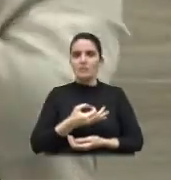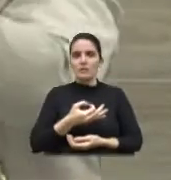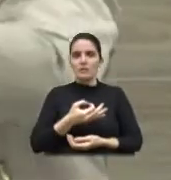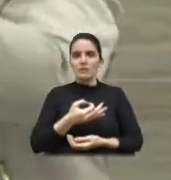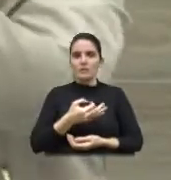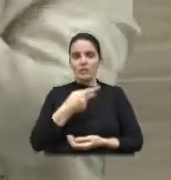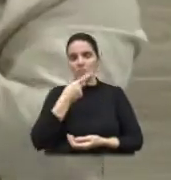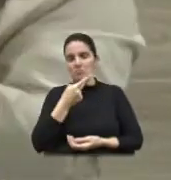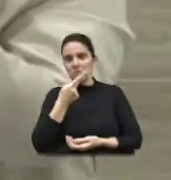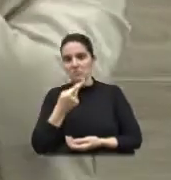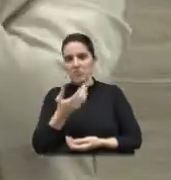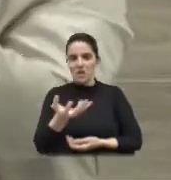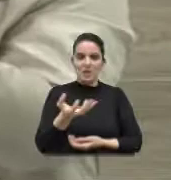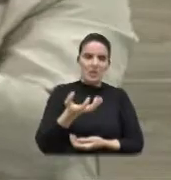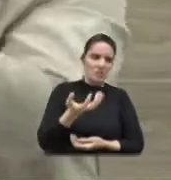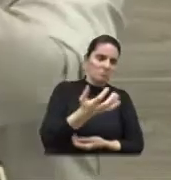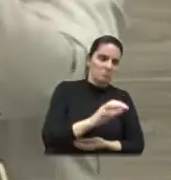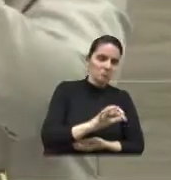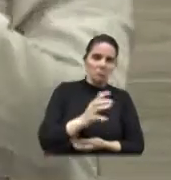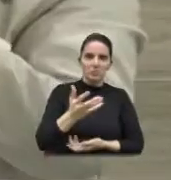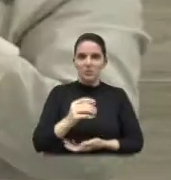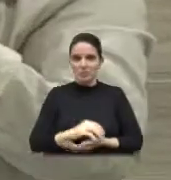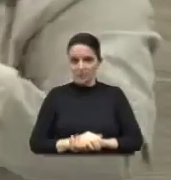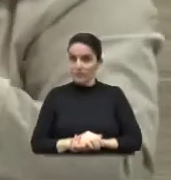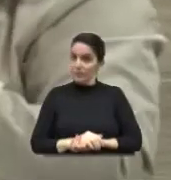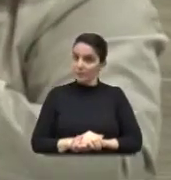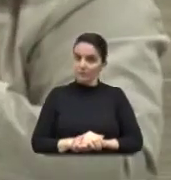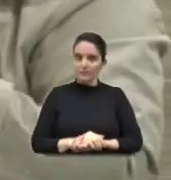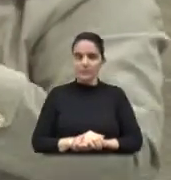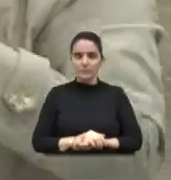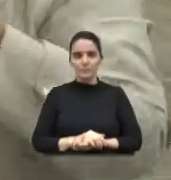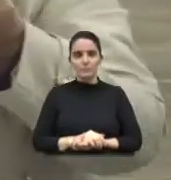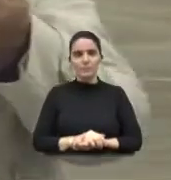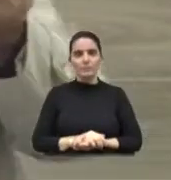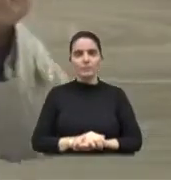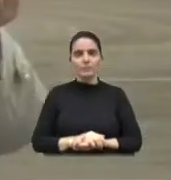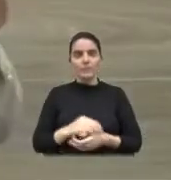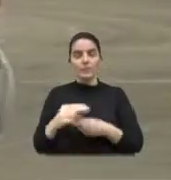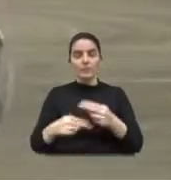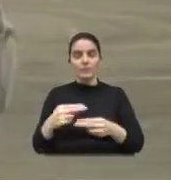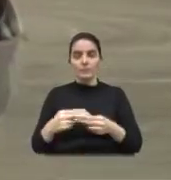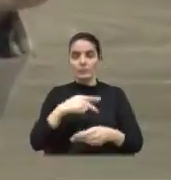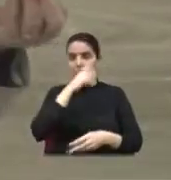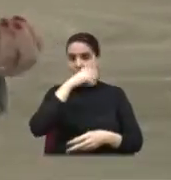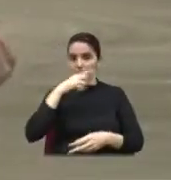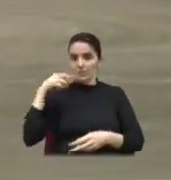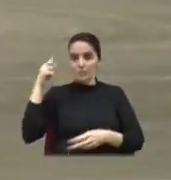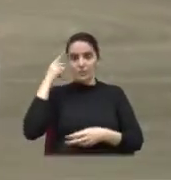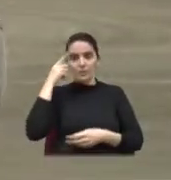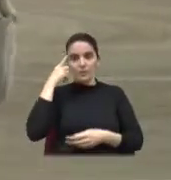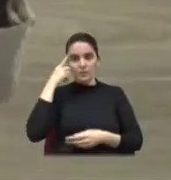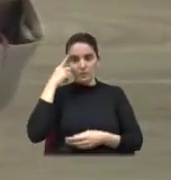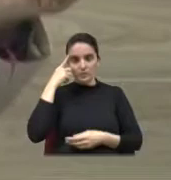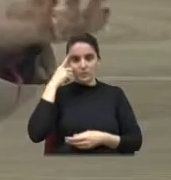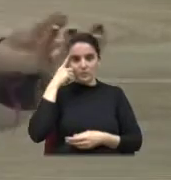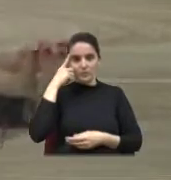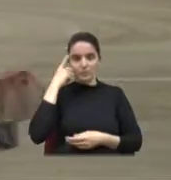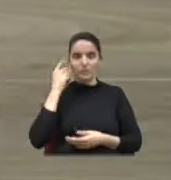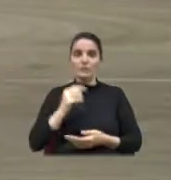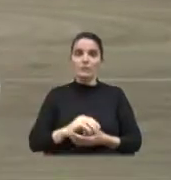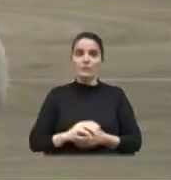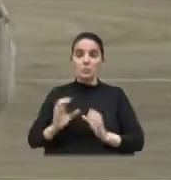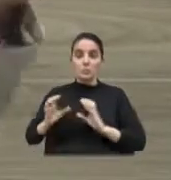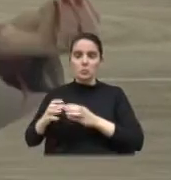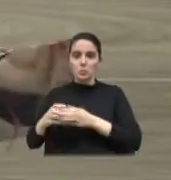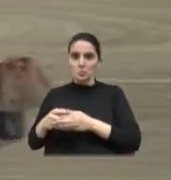excluir, de querer ou não querer determinadas coisas ainda para o nosso país. Então eu acho que é muito precipitado do